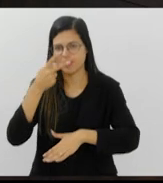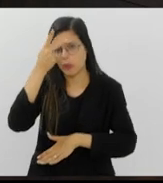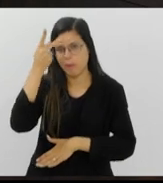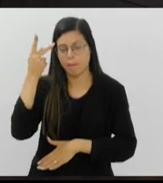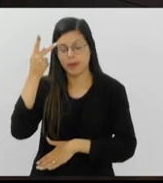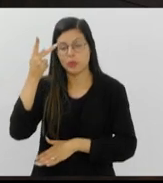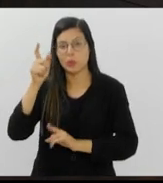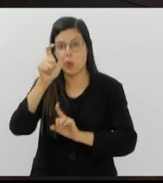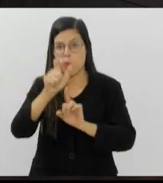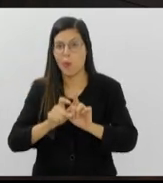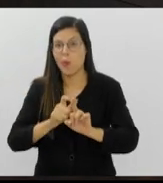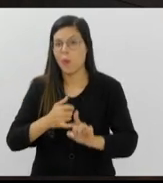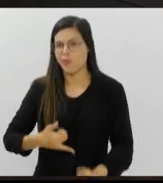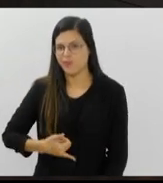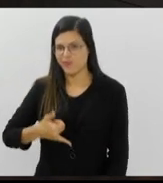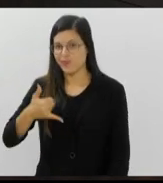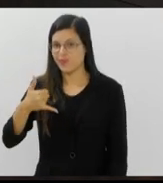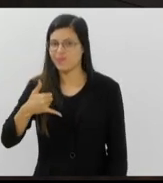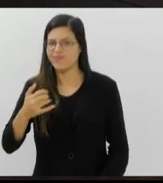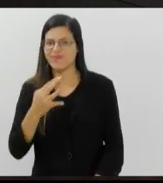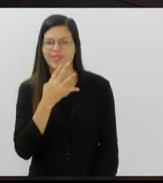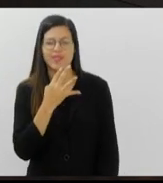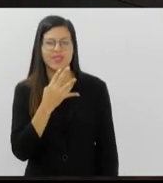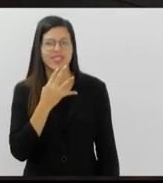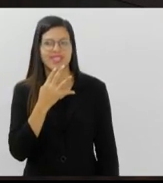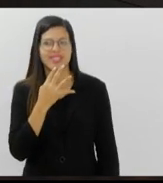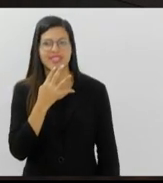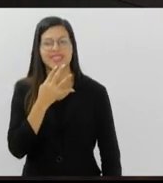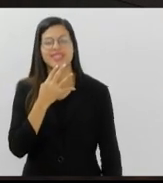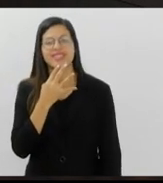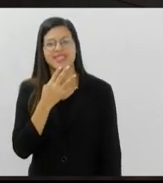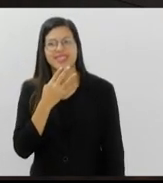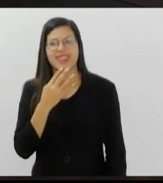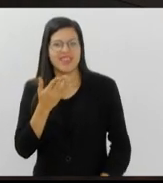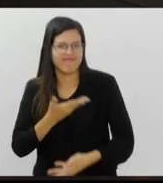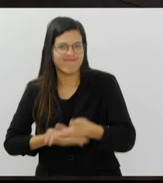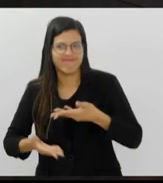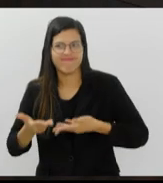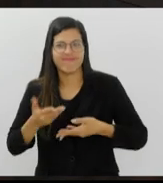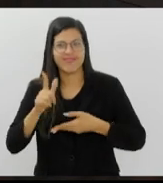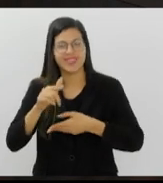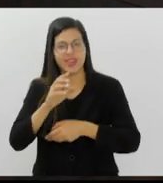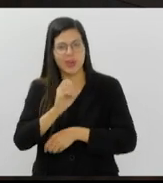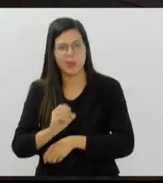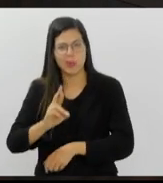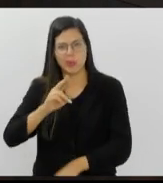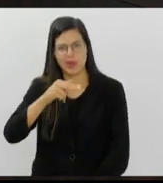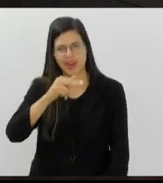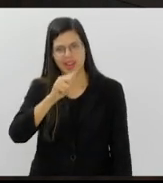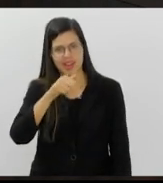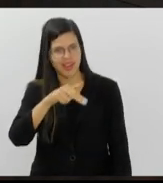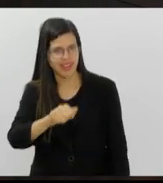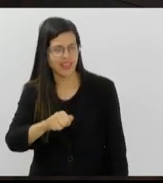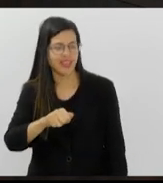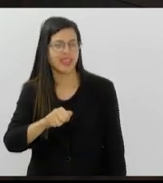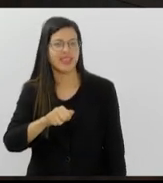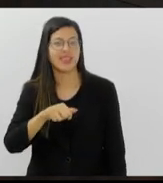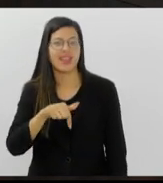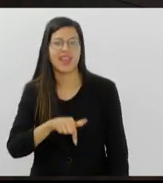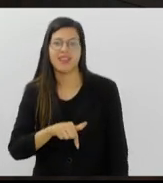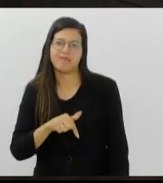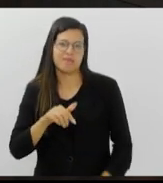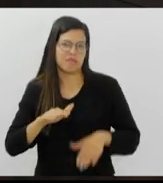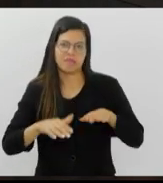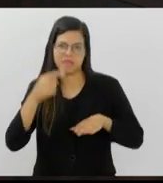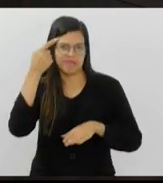orgulho de ter conhecido e que faz parte da minha vida, que é a doutora Ana Tereza Basílio. Talvez a doutora Ana não